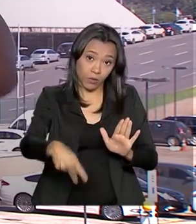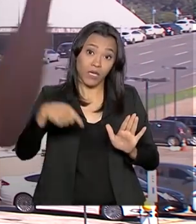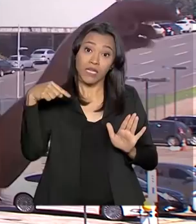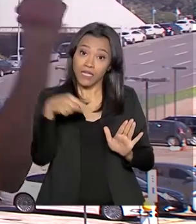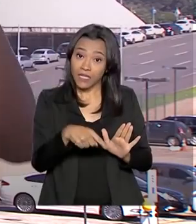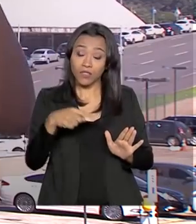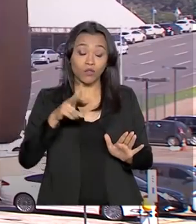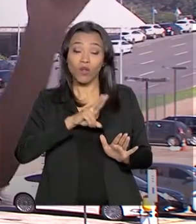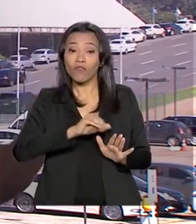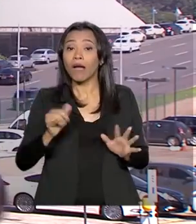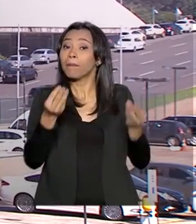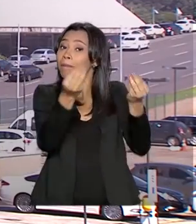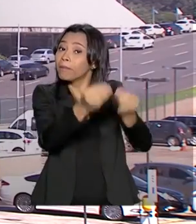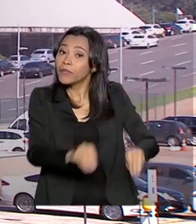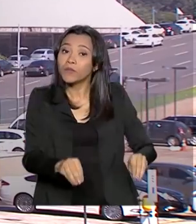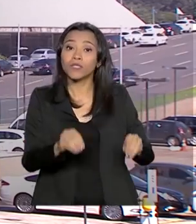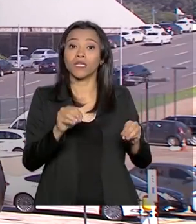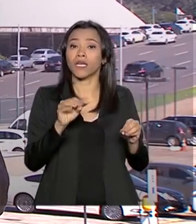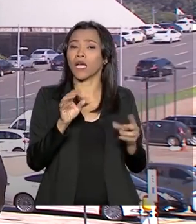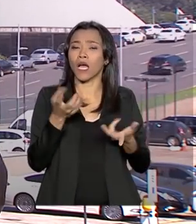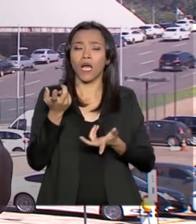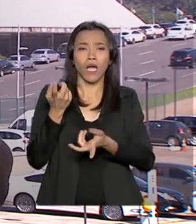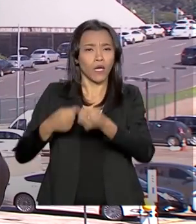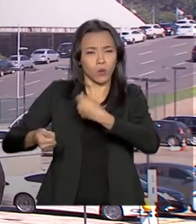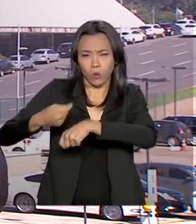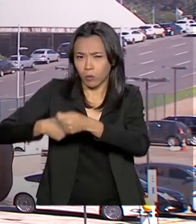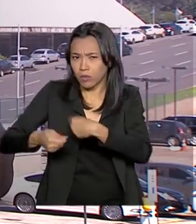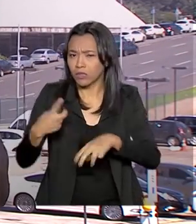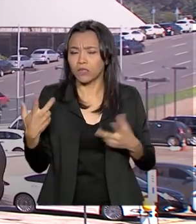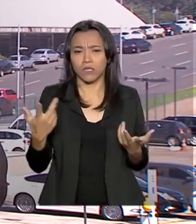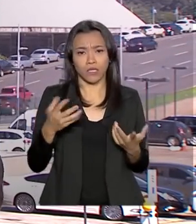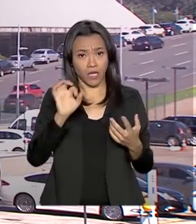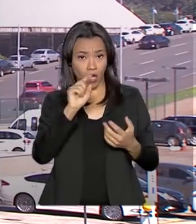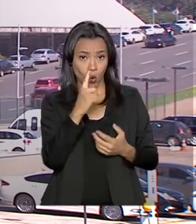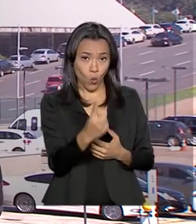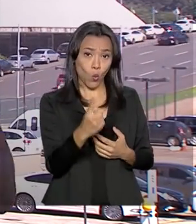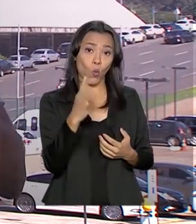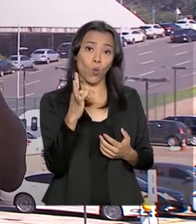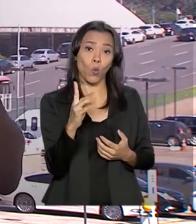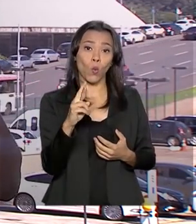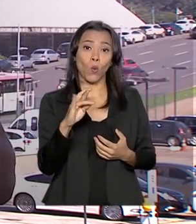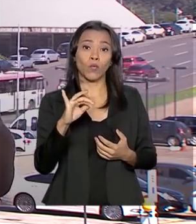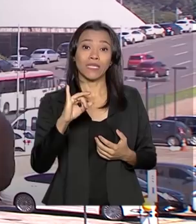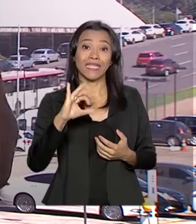a previsão inicial de economia que ultrapassa aí